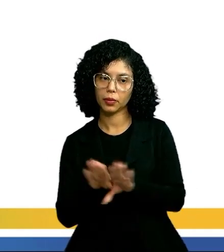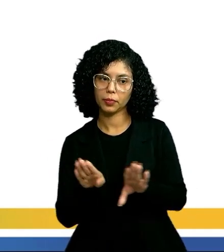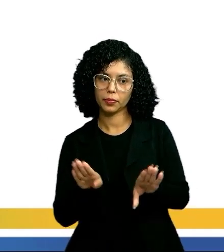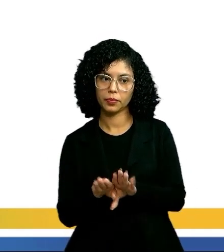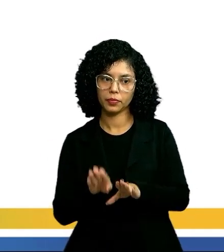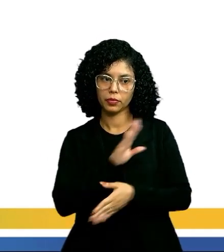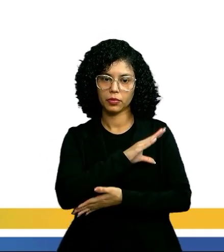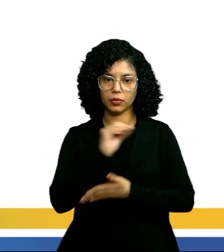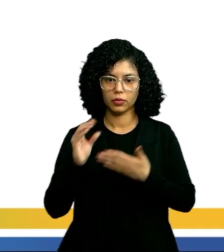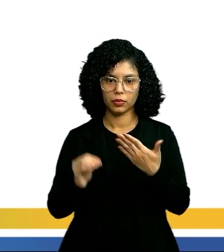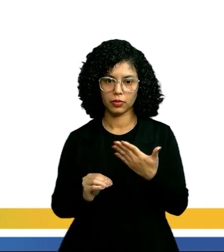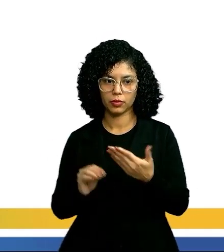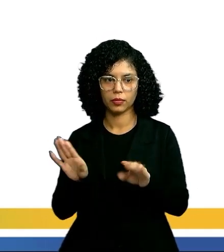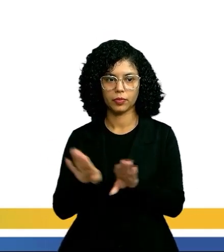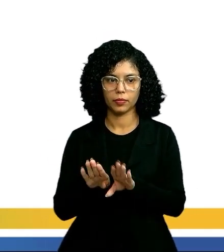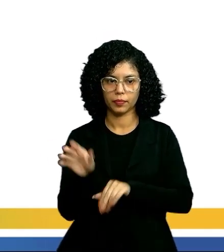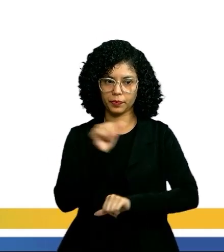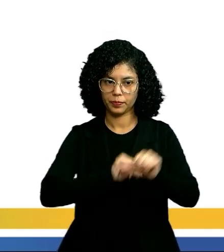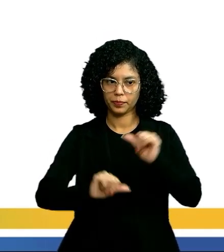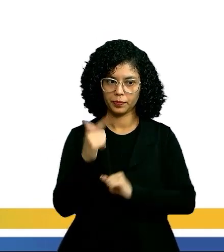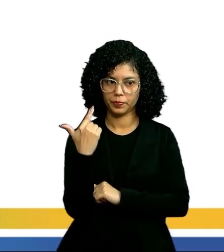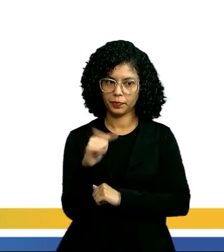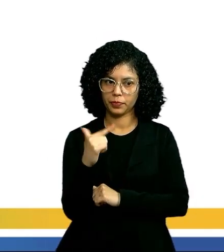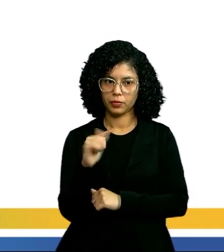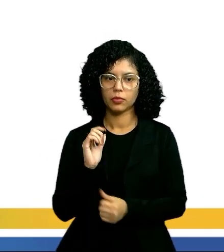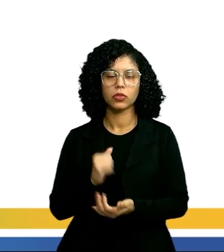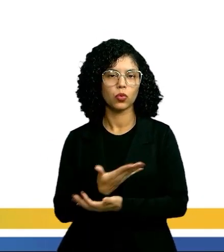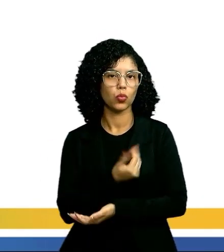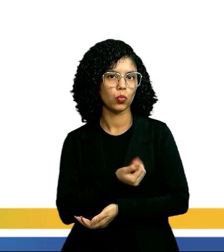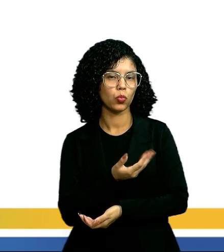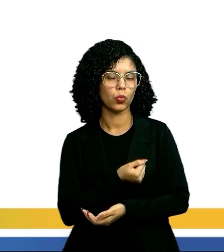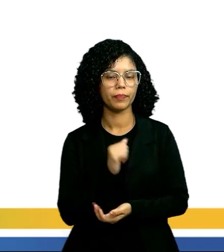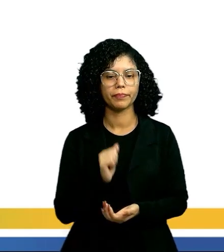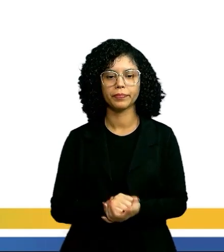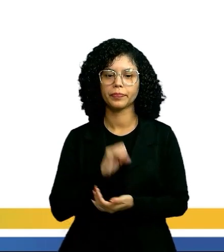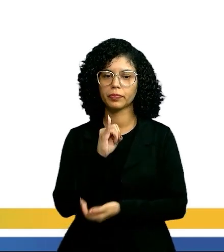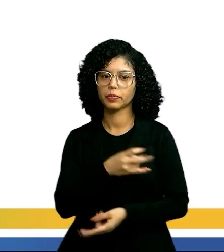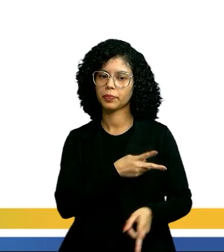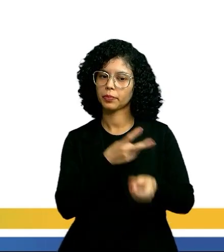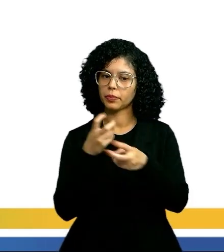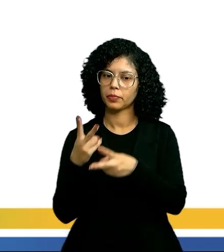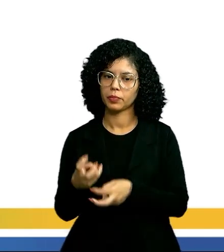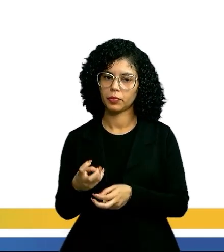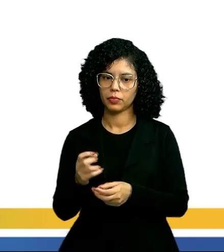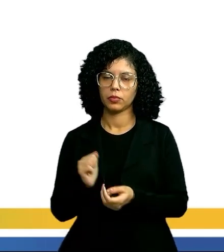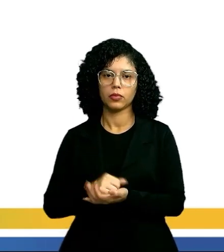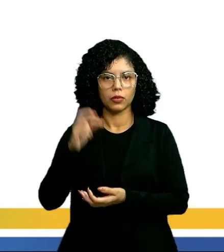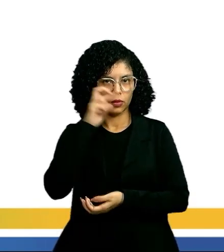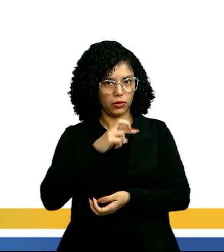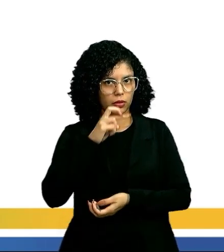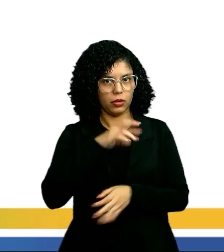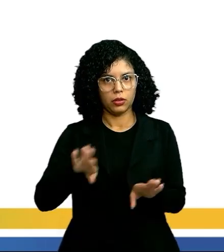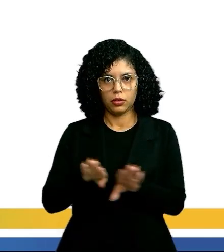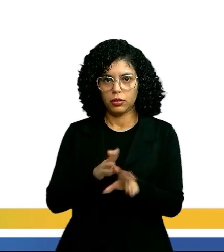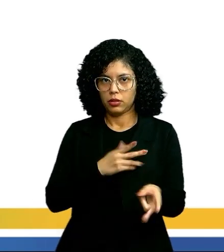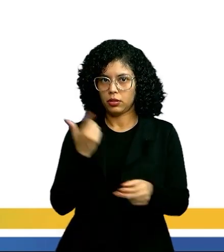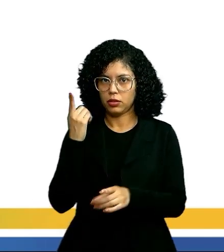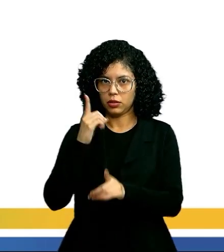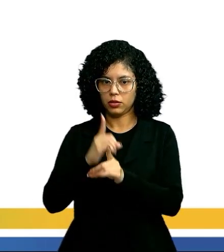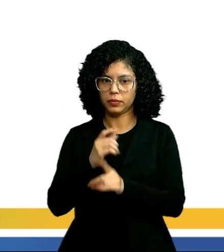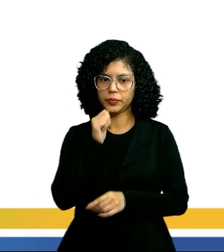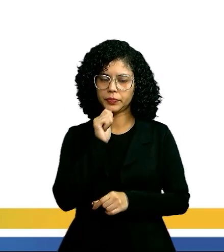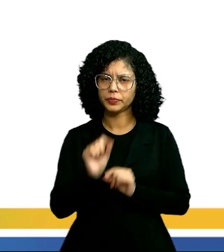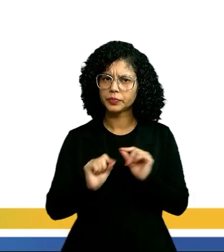cadeia carbônica não tem alteração quanto ao número de carbono. Então, se você perceber aí, se analisar, você vai contar